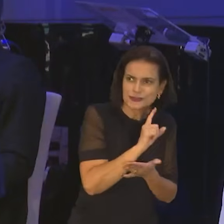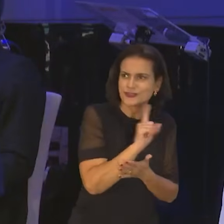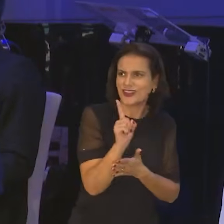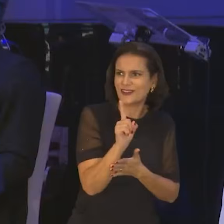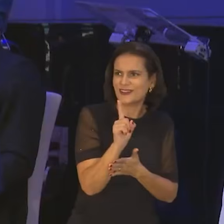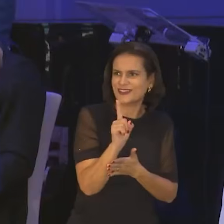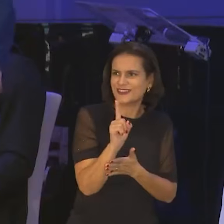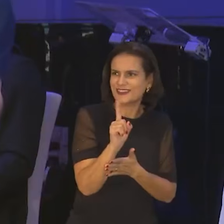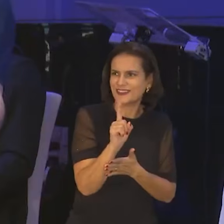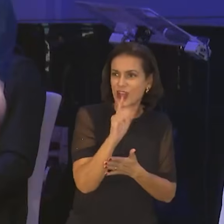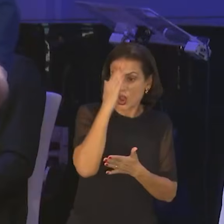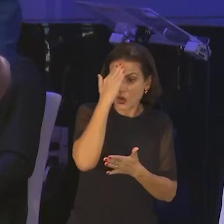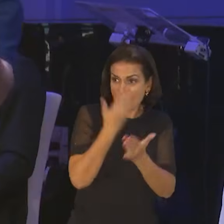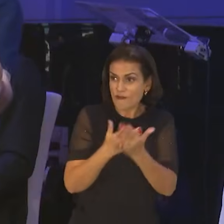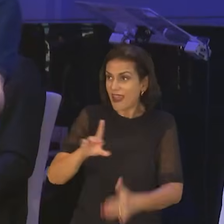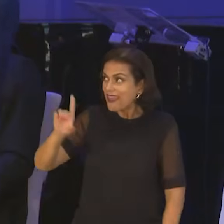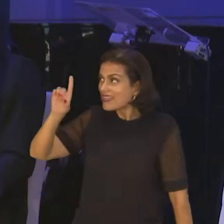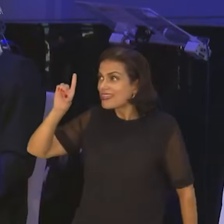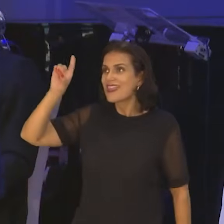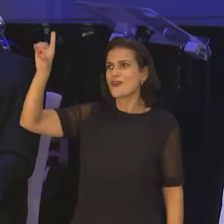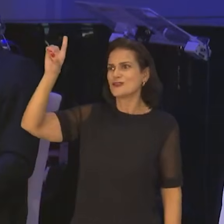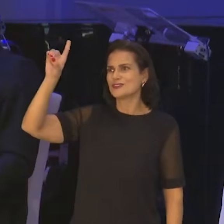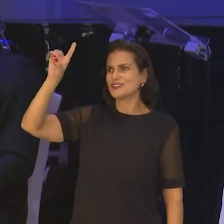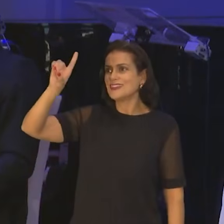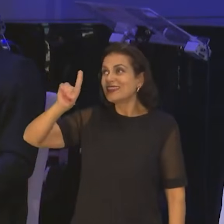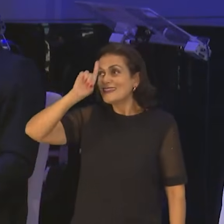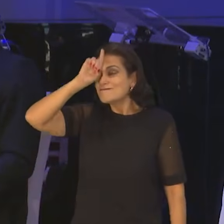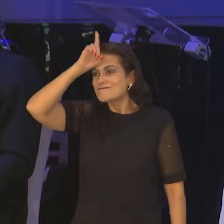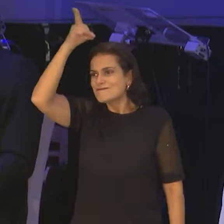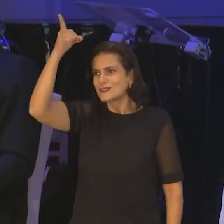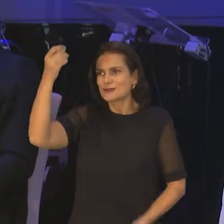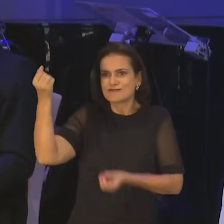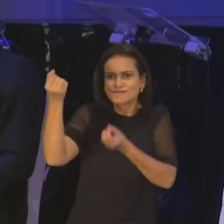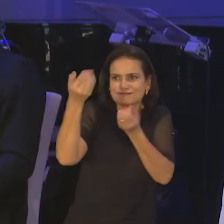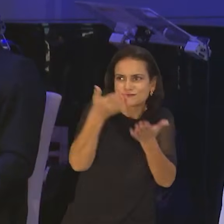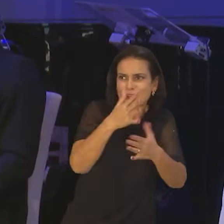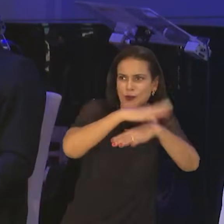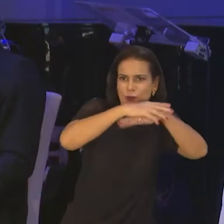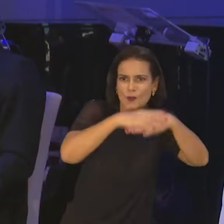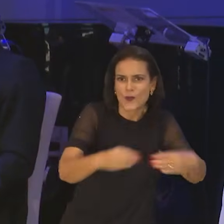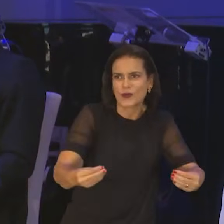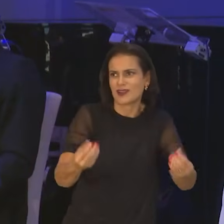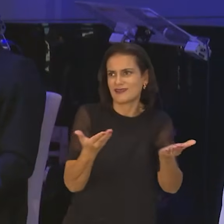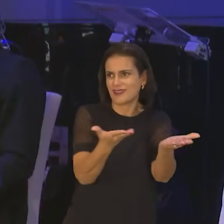esse médico, a pessoa que criou esse remédio para você ser curado.